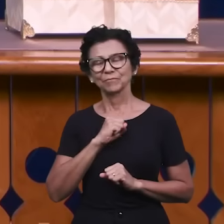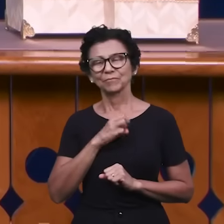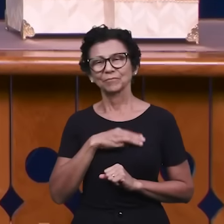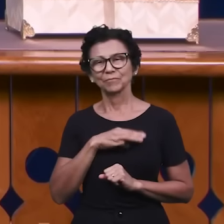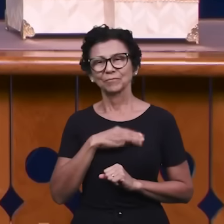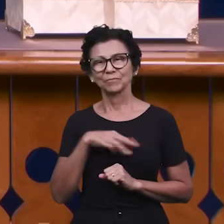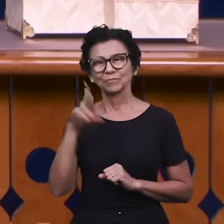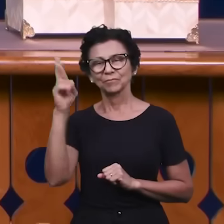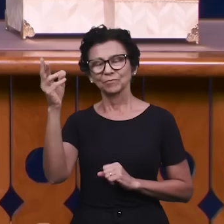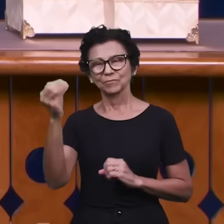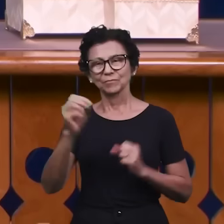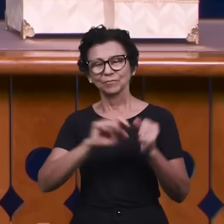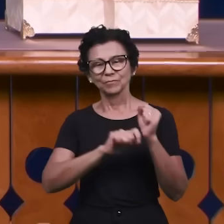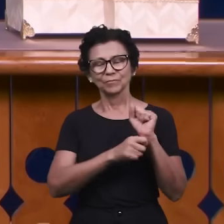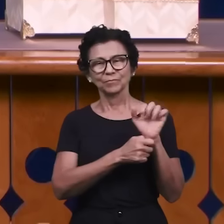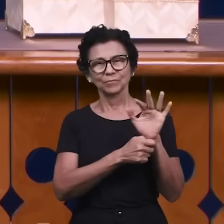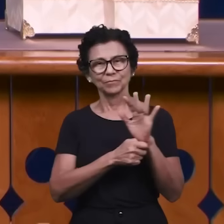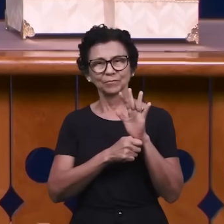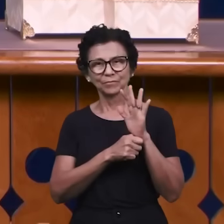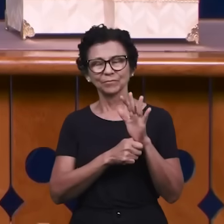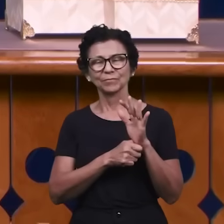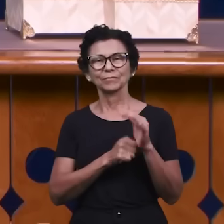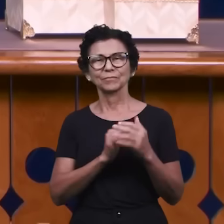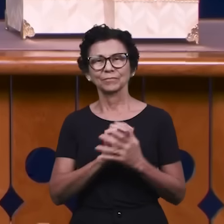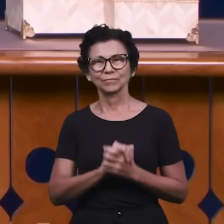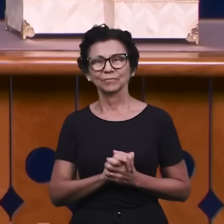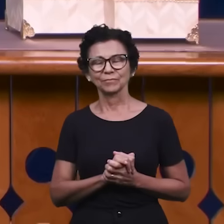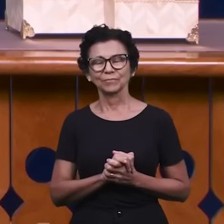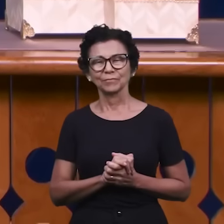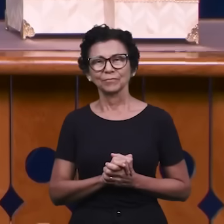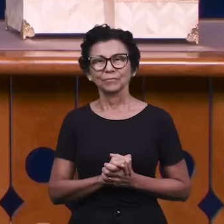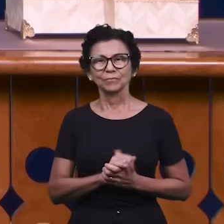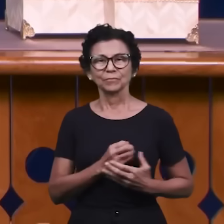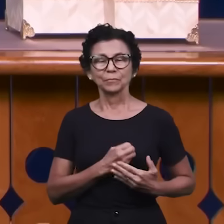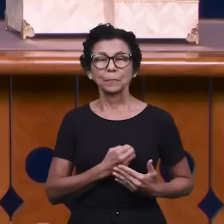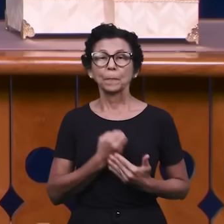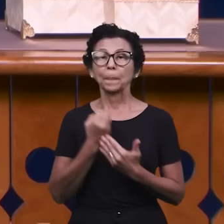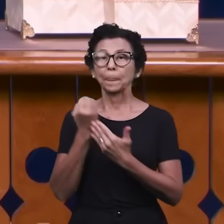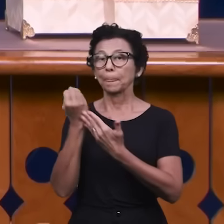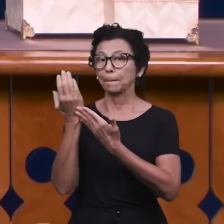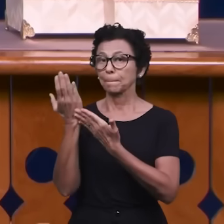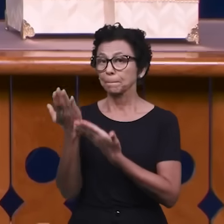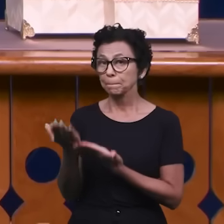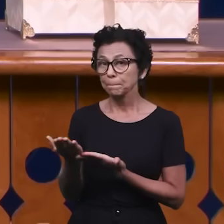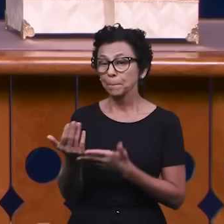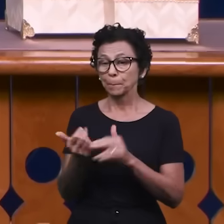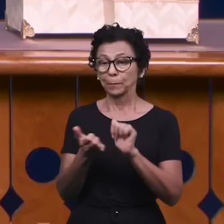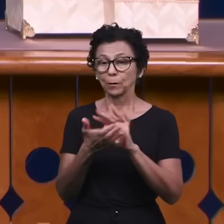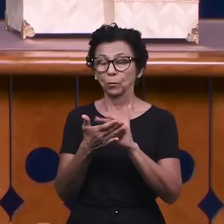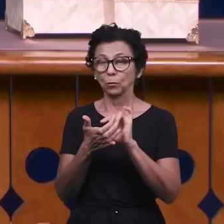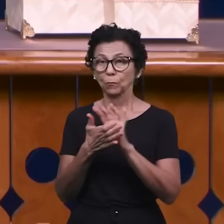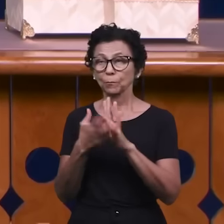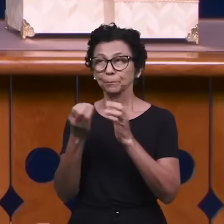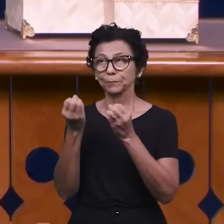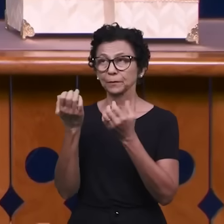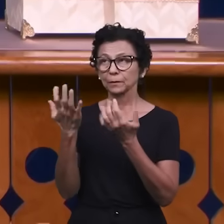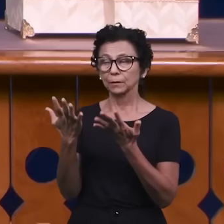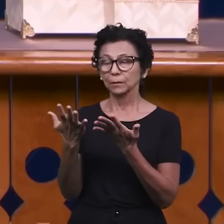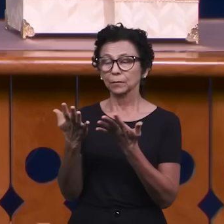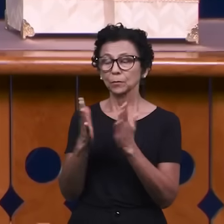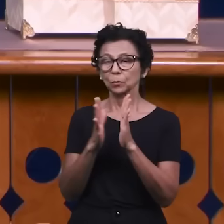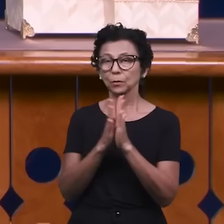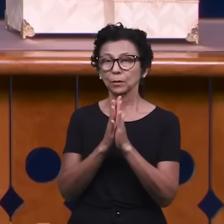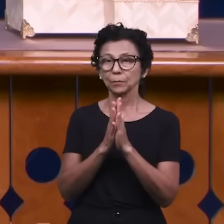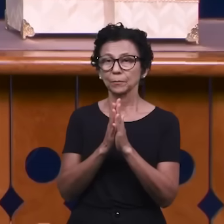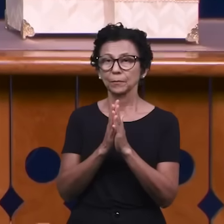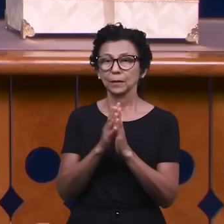Senhor nos tem dado esta grande bênção. Entregamos a Ti as nossas vidas, o nosso louvor, e